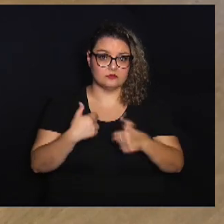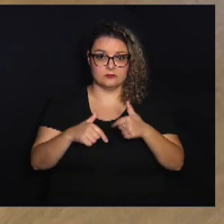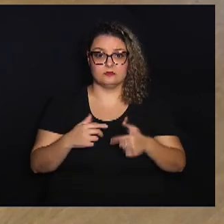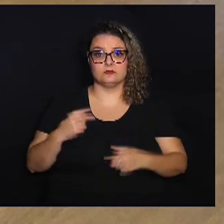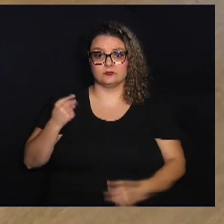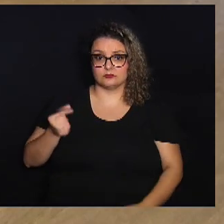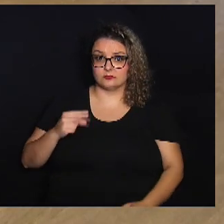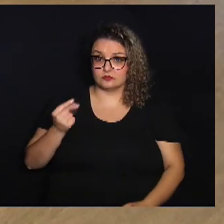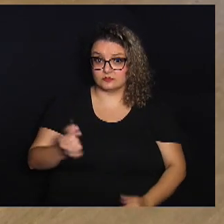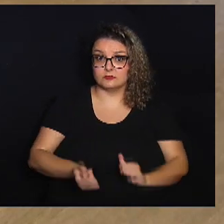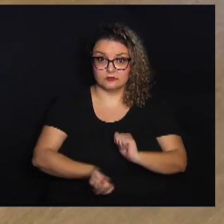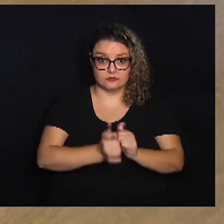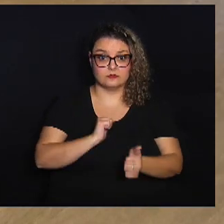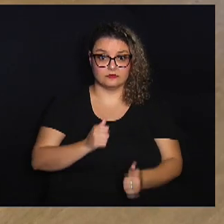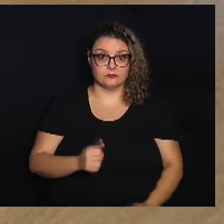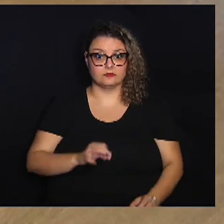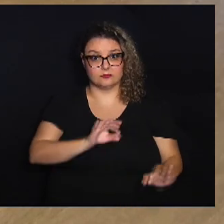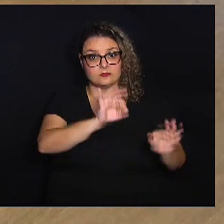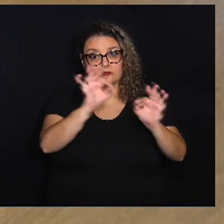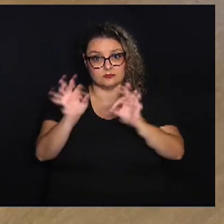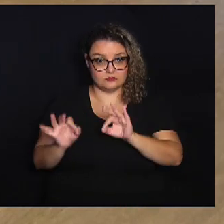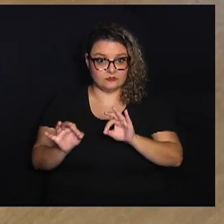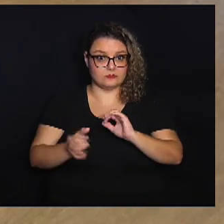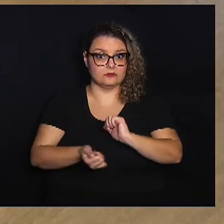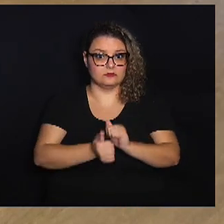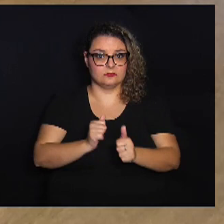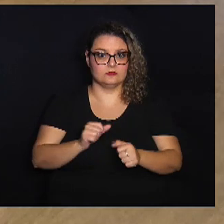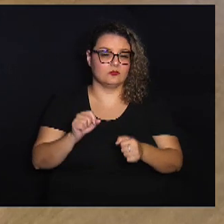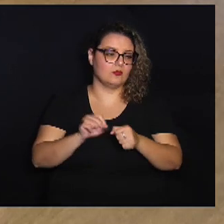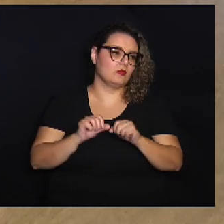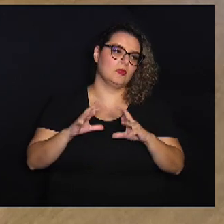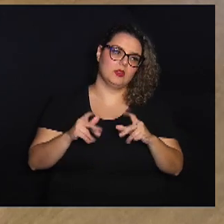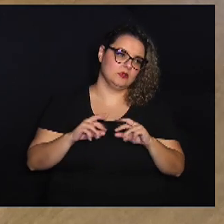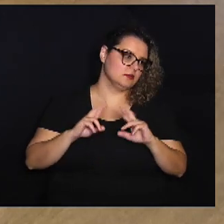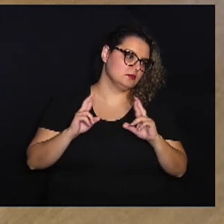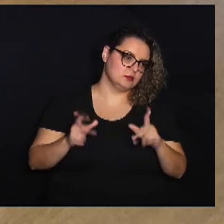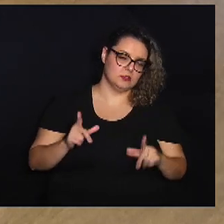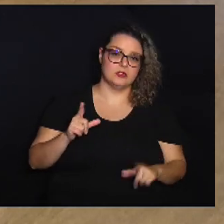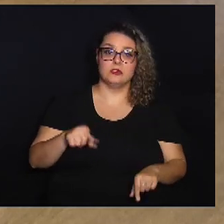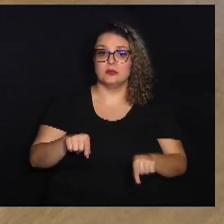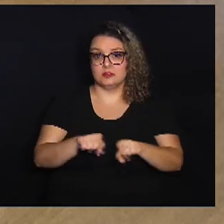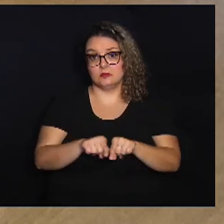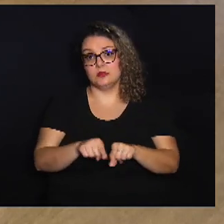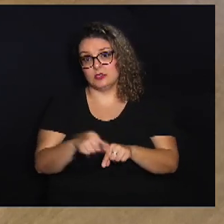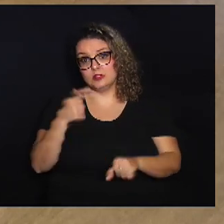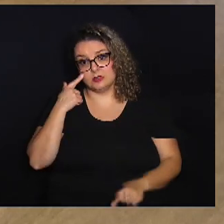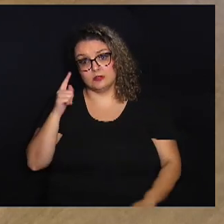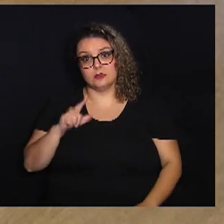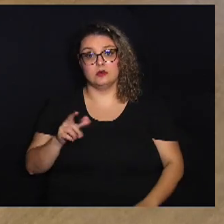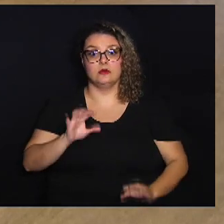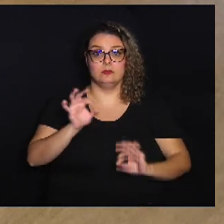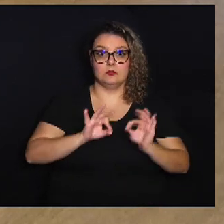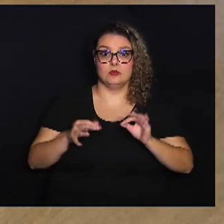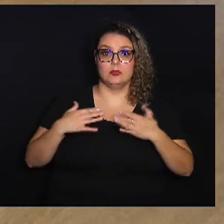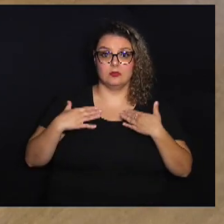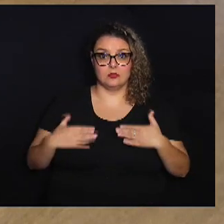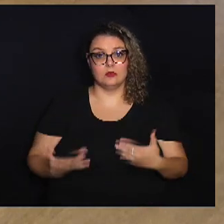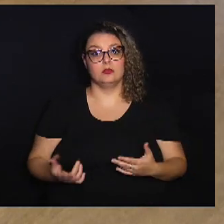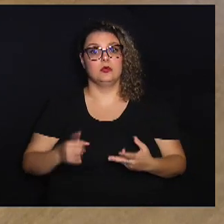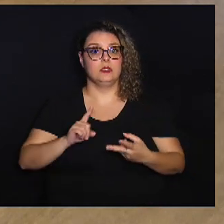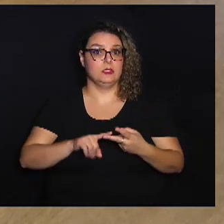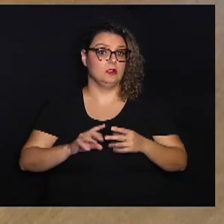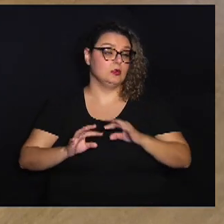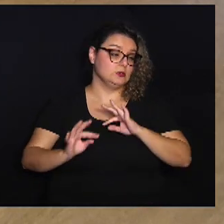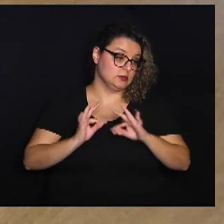anos cobrindo esporte e faz toda a diferença, né? Você também, claro, além do preparo físico, da parte